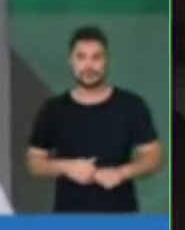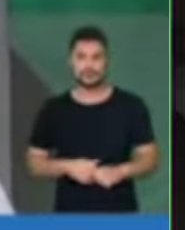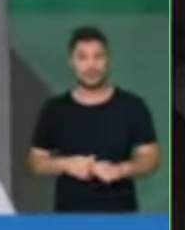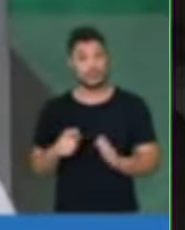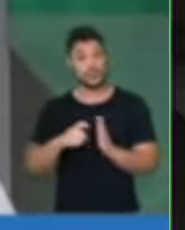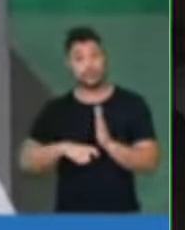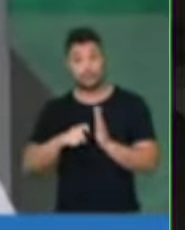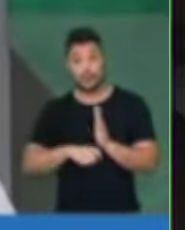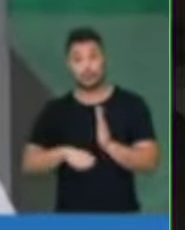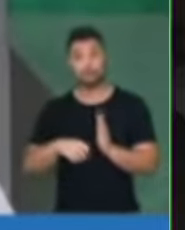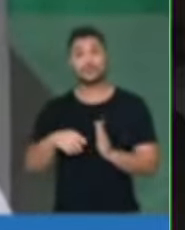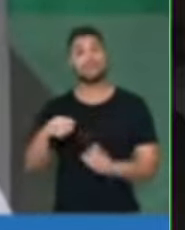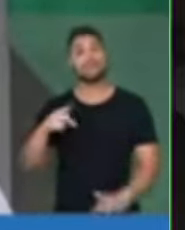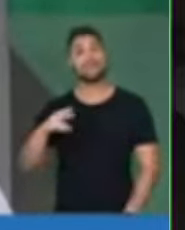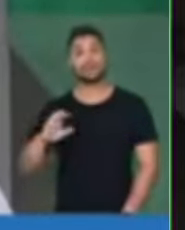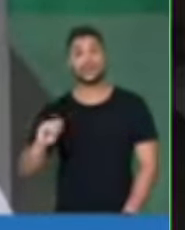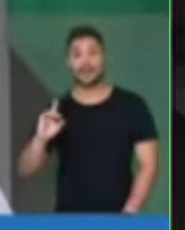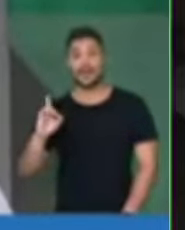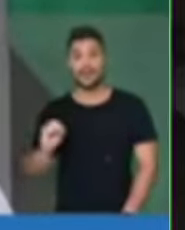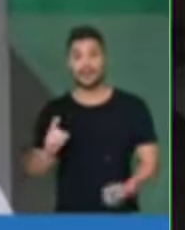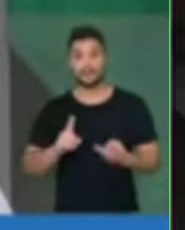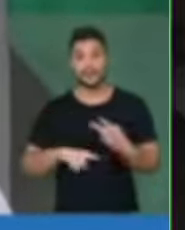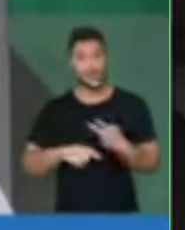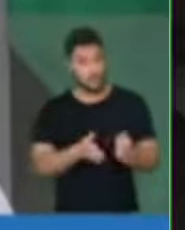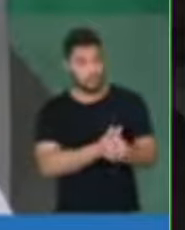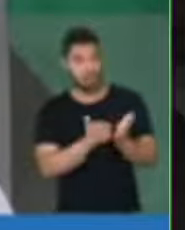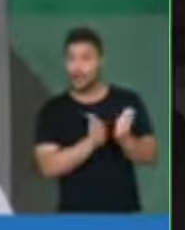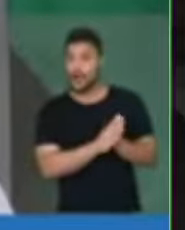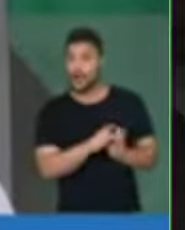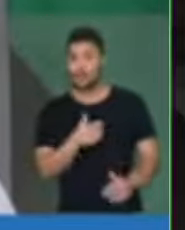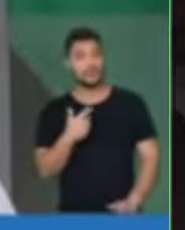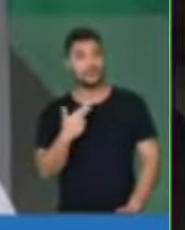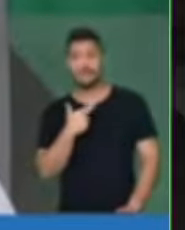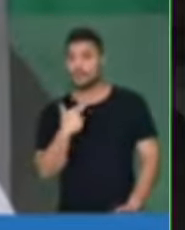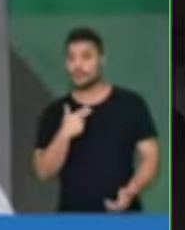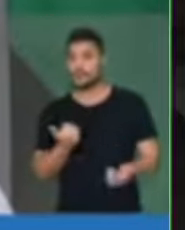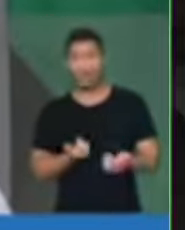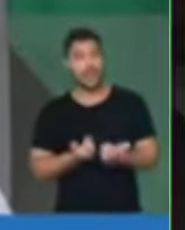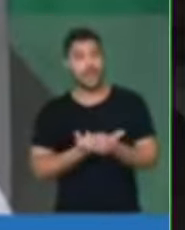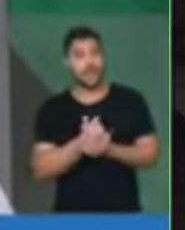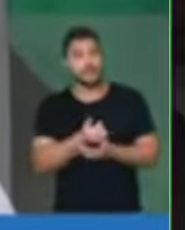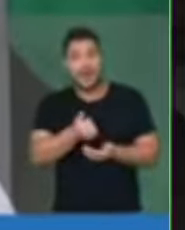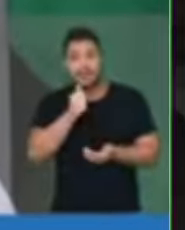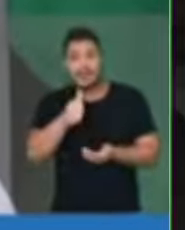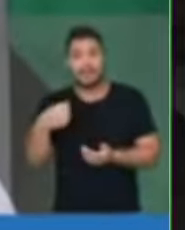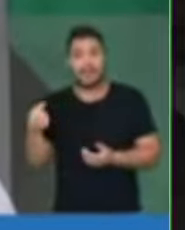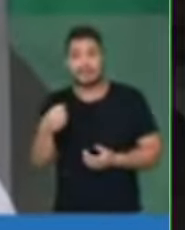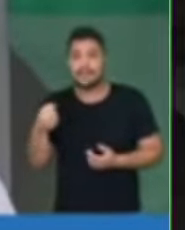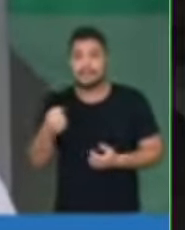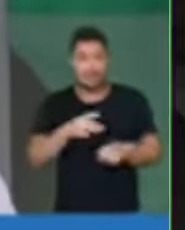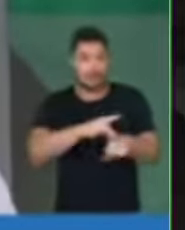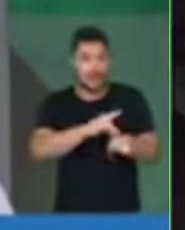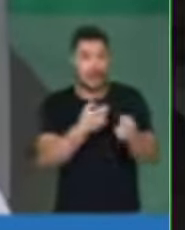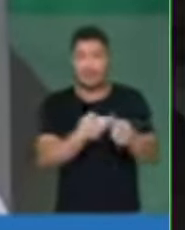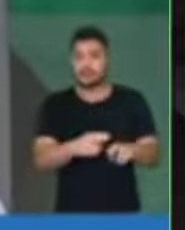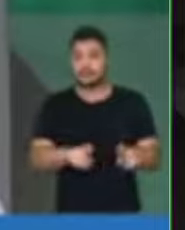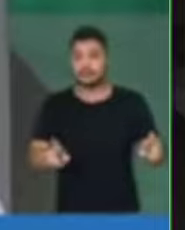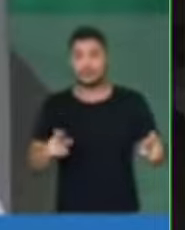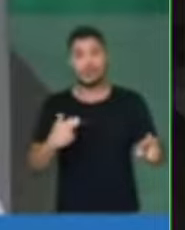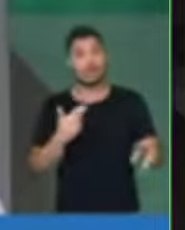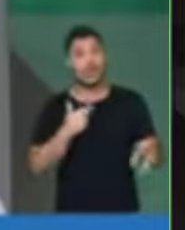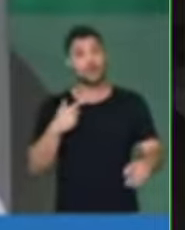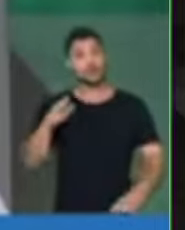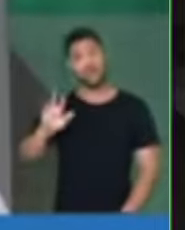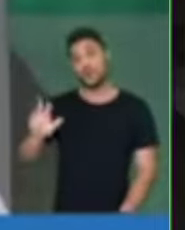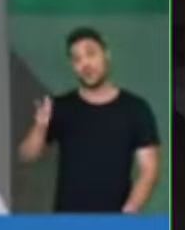imposto do pecado. O pobre não vai mais poder nem beber a sua cervejinha e fazer a sua carninha em paz, porque o Lula